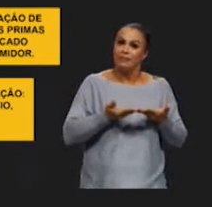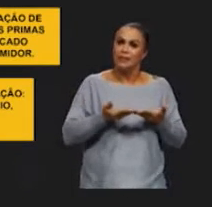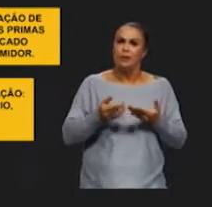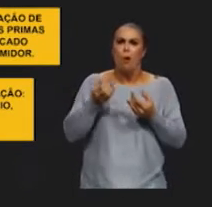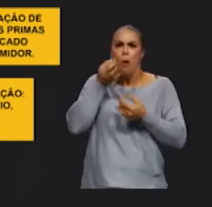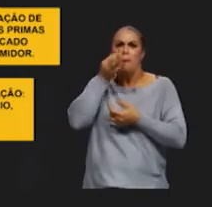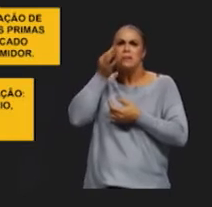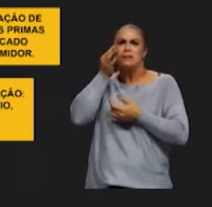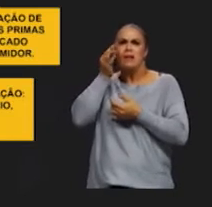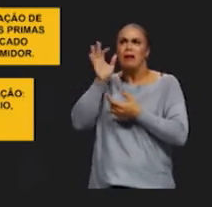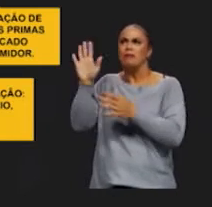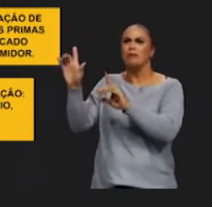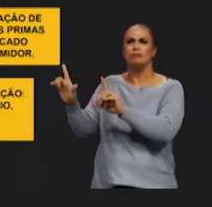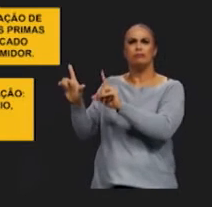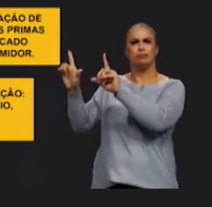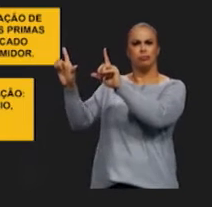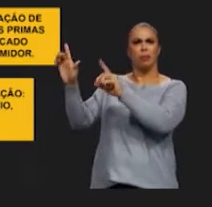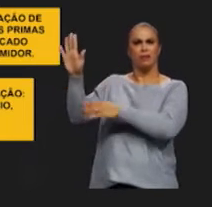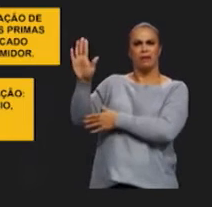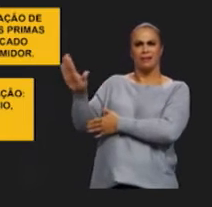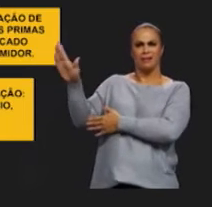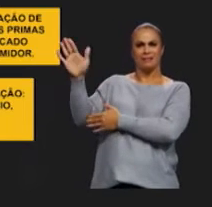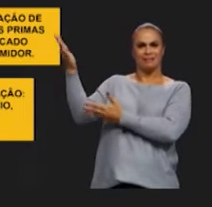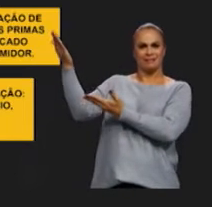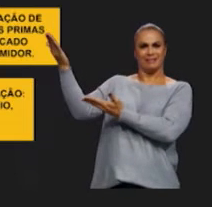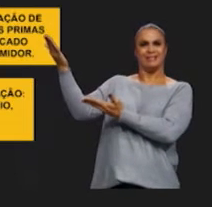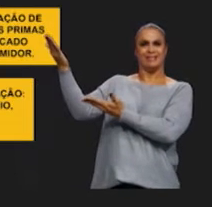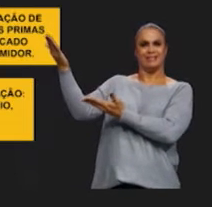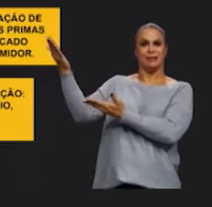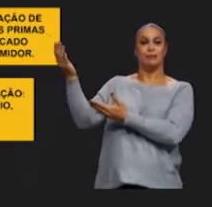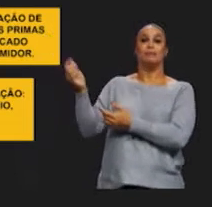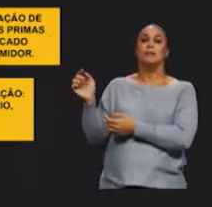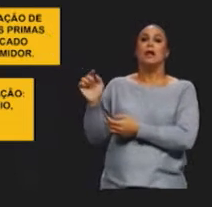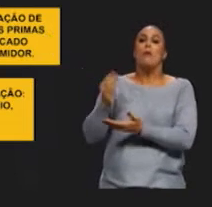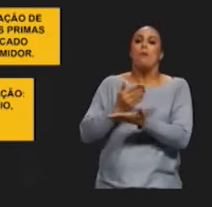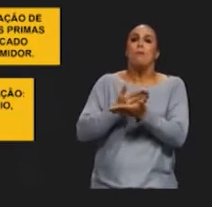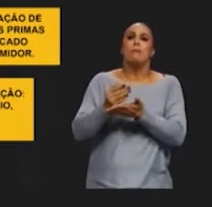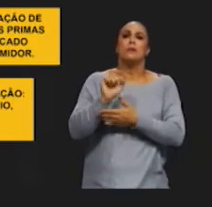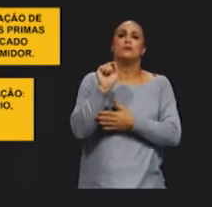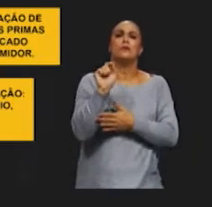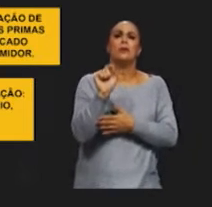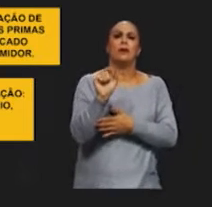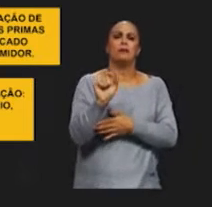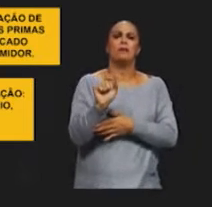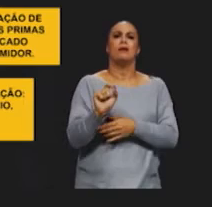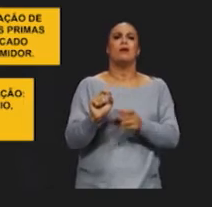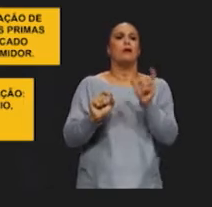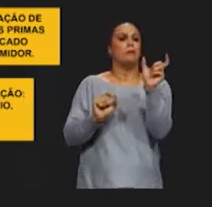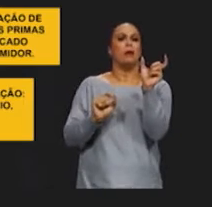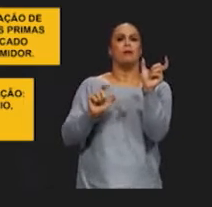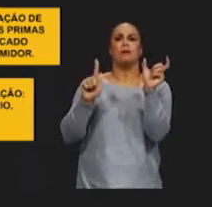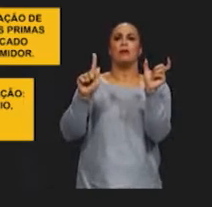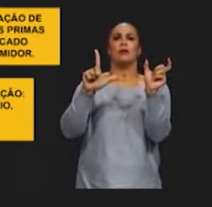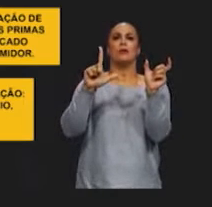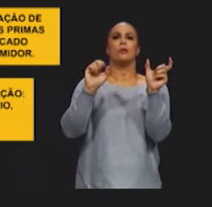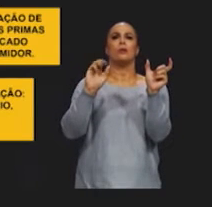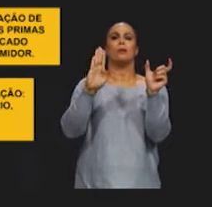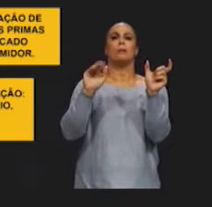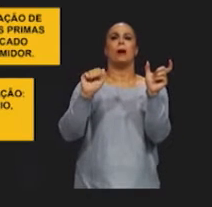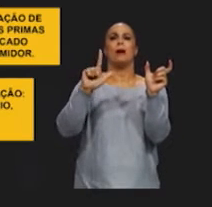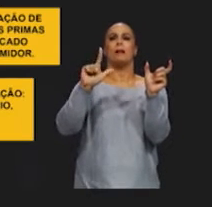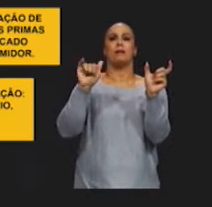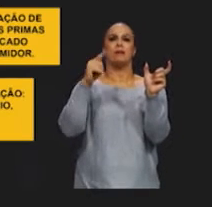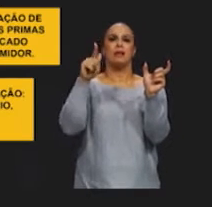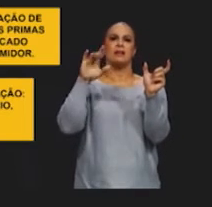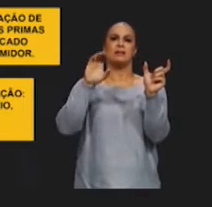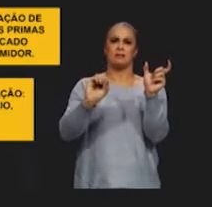conceitual. E no mapa conceitual, a gente começa definindo o que é globalização. Então,